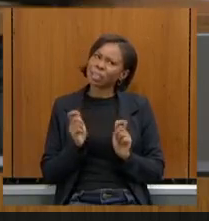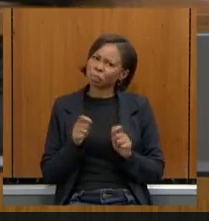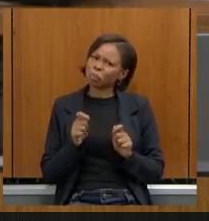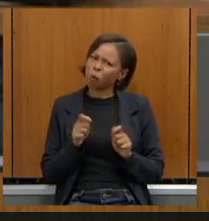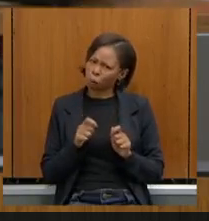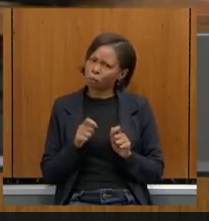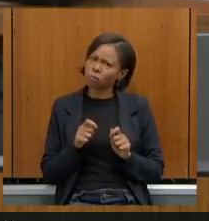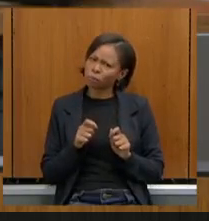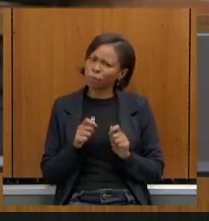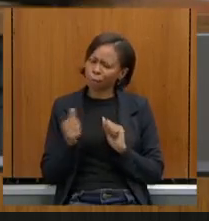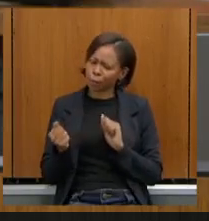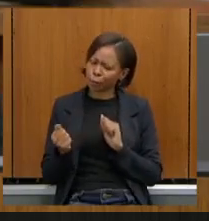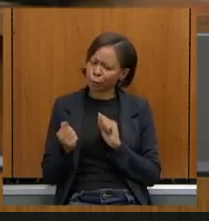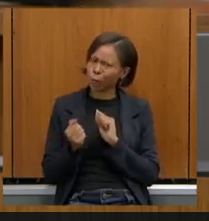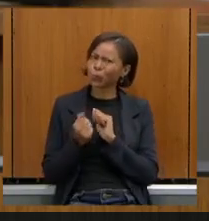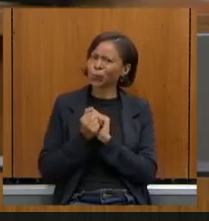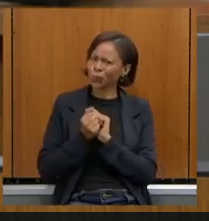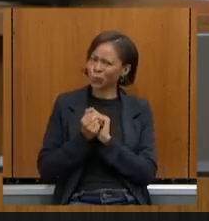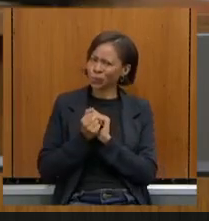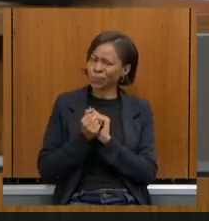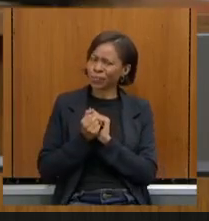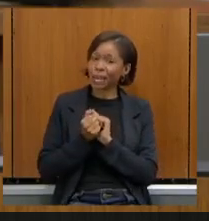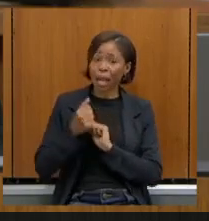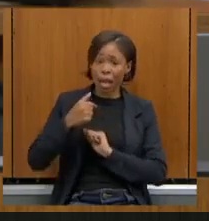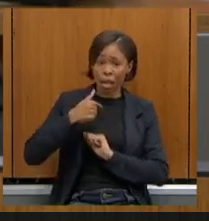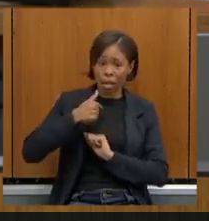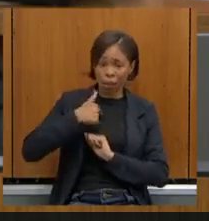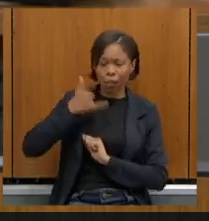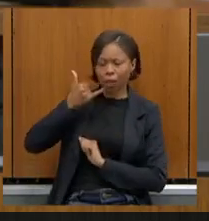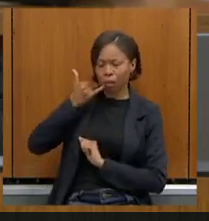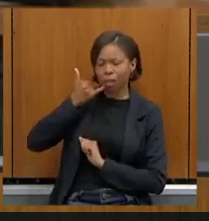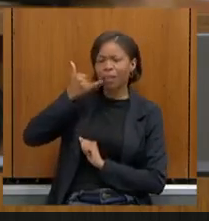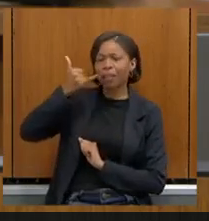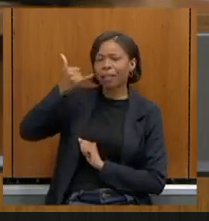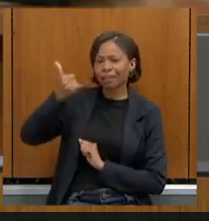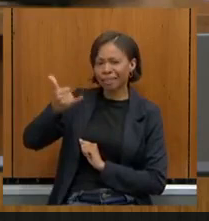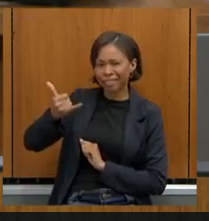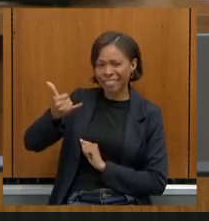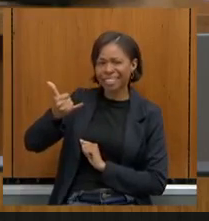juntos, é porque eu tenho, quando eu ligo para você, quando eu ligo para o